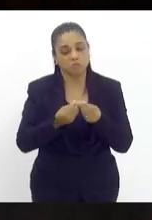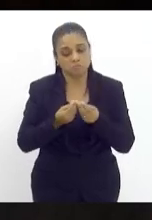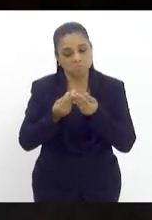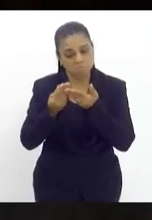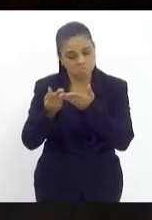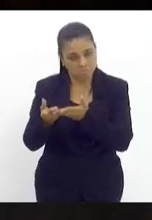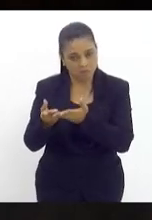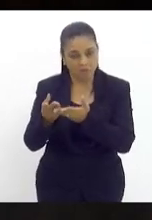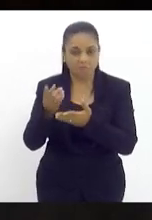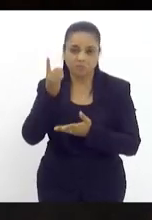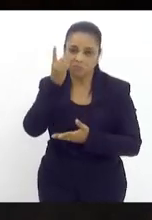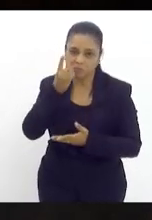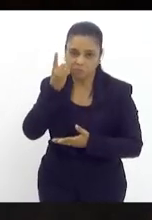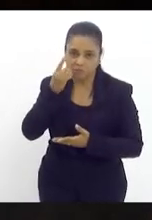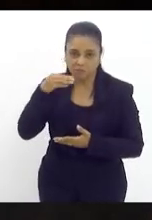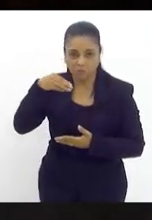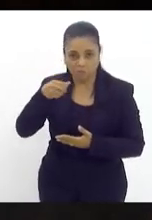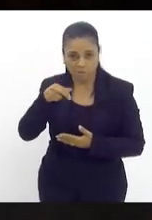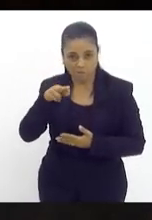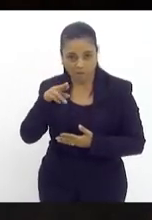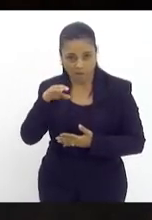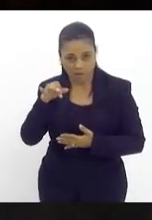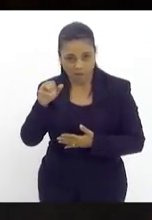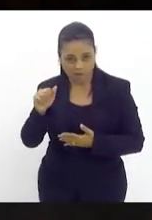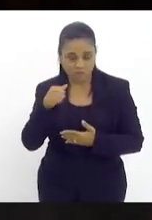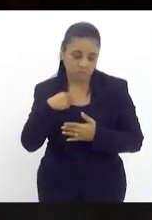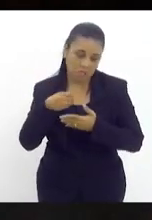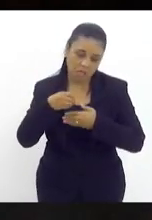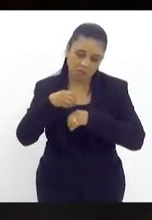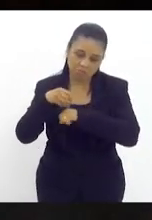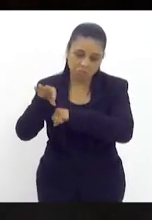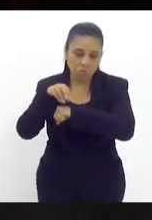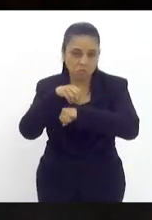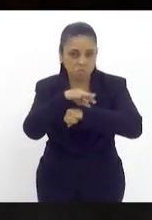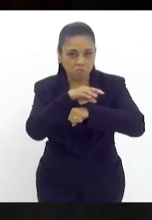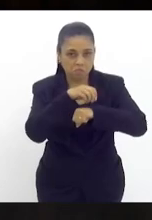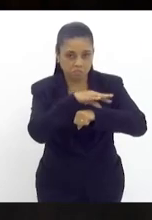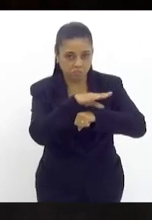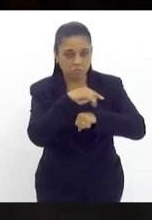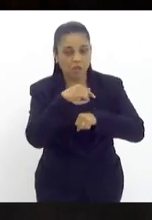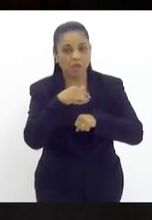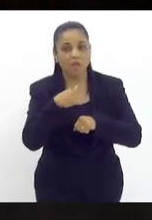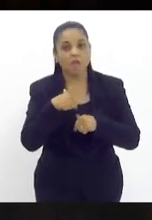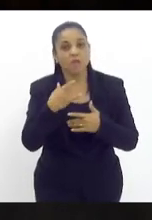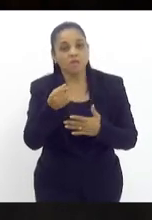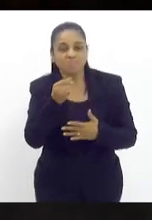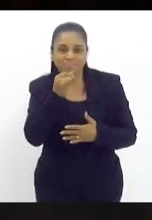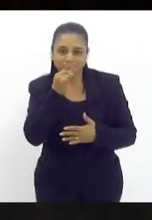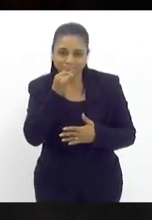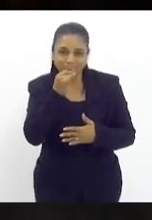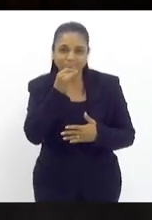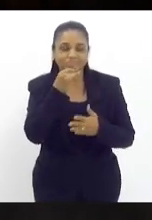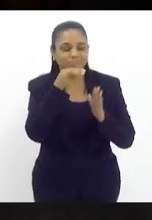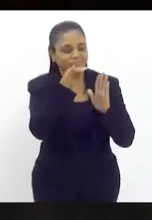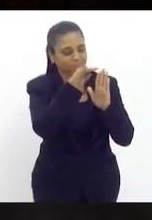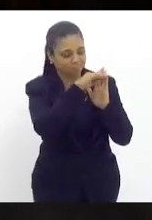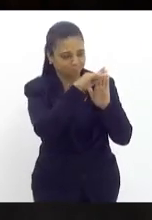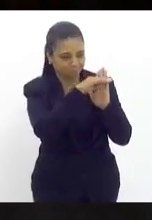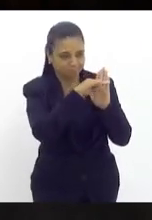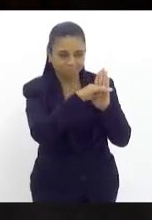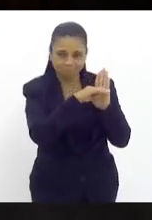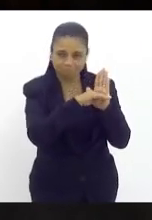Márcio pode divulgar. Infelizmente, ainda que esses programas